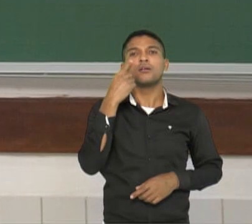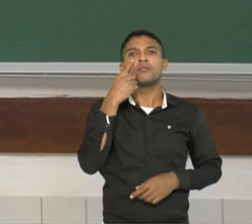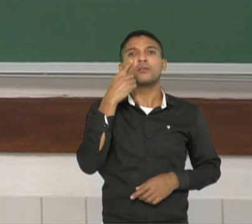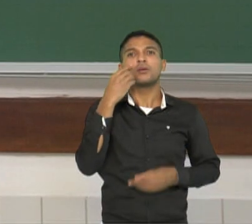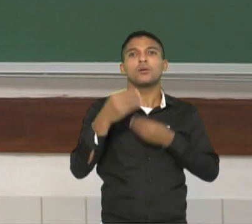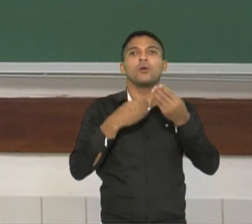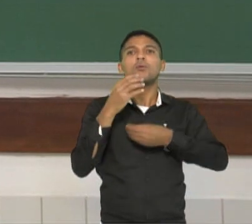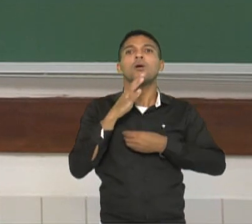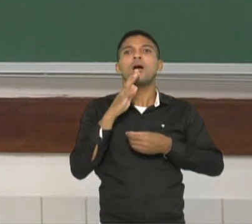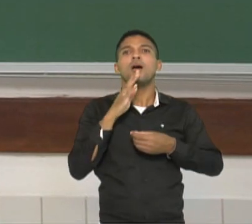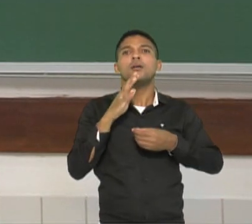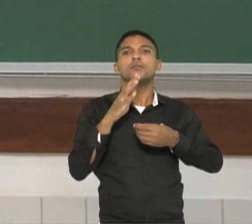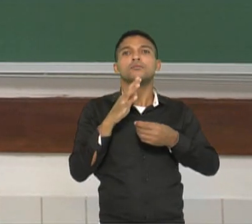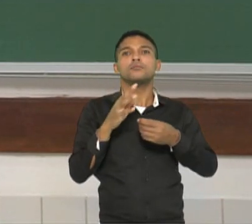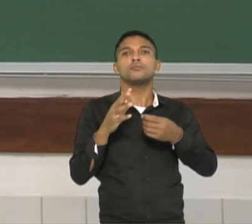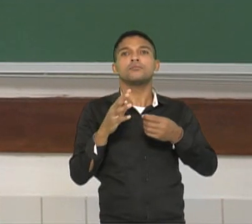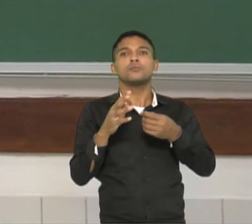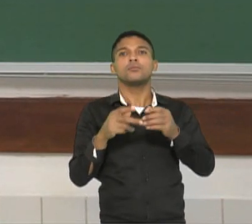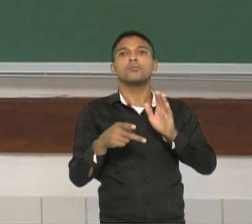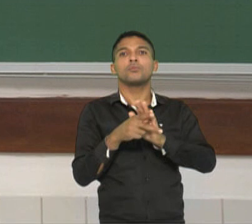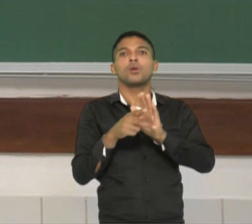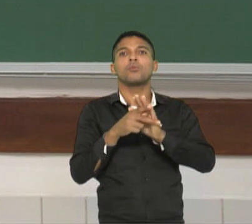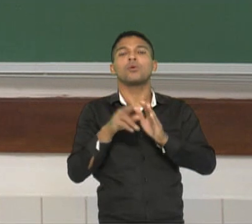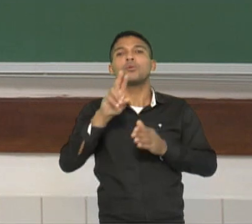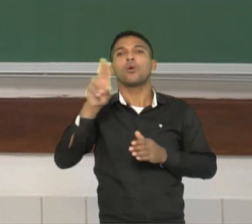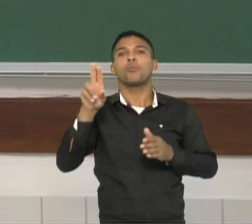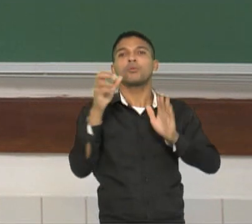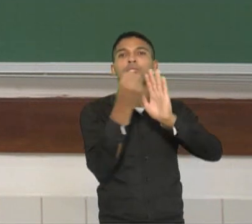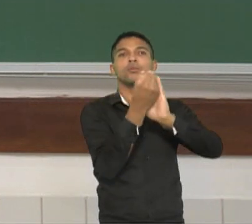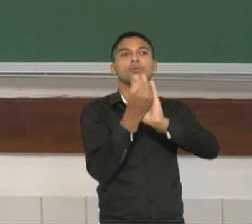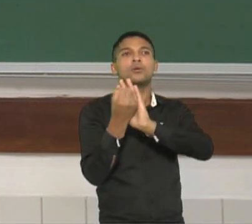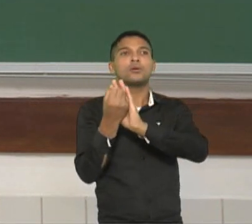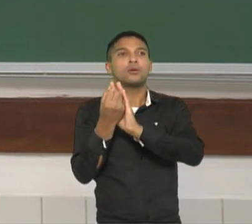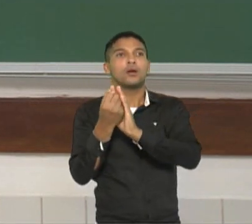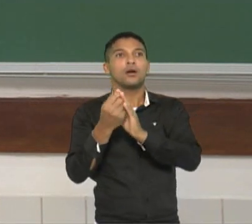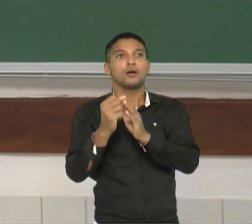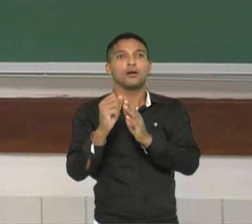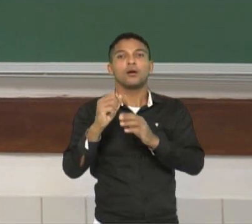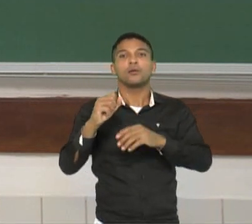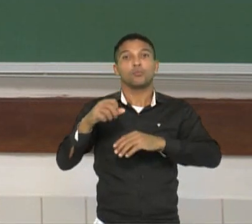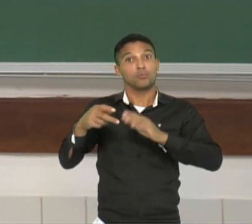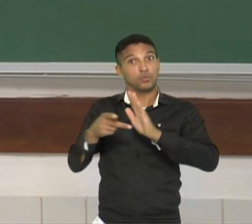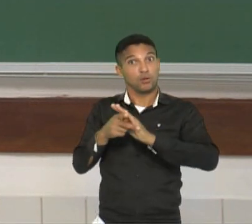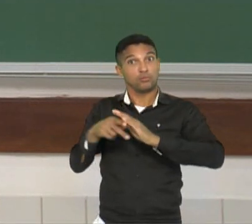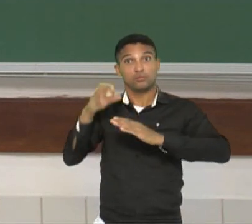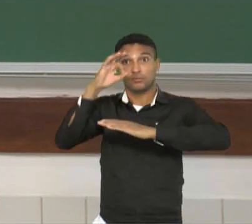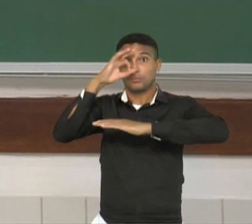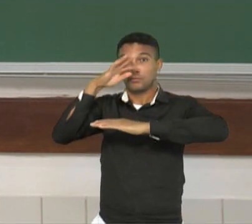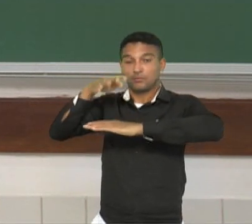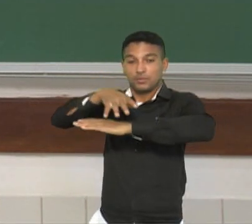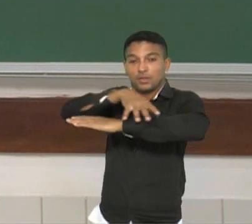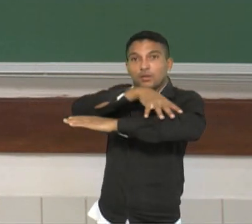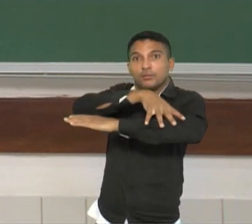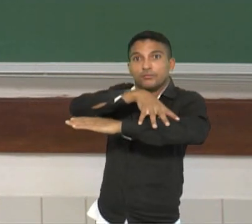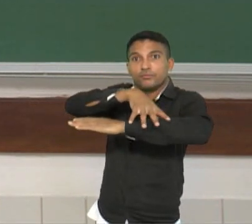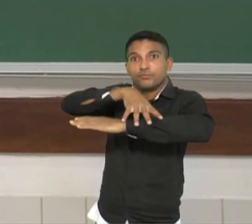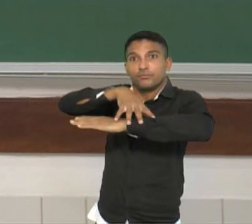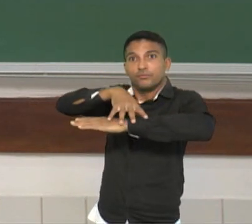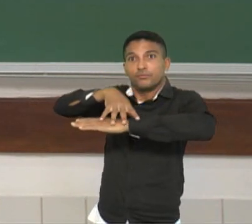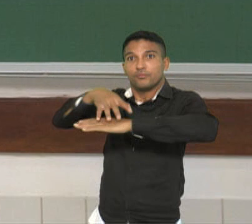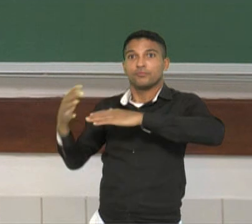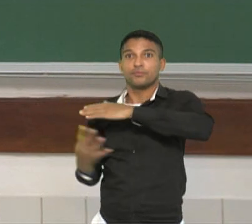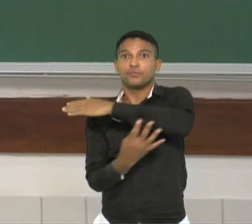Então, são denominações que são atribuídas às pradarias. Em outras partes do